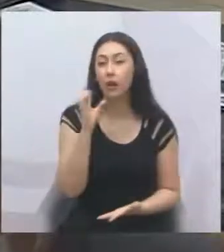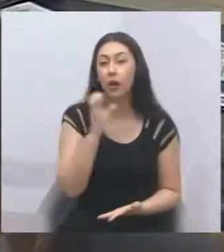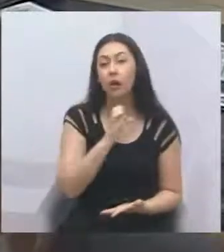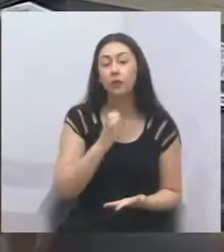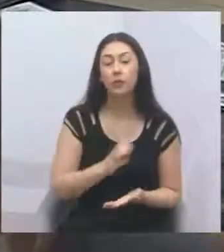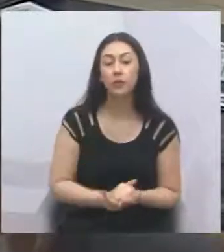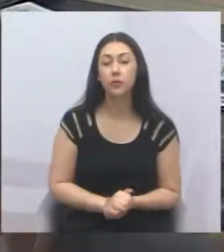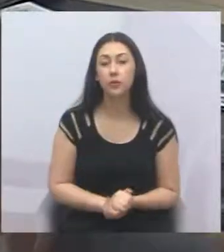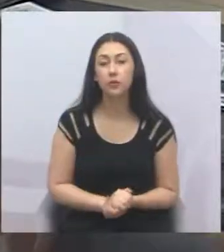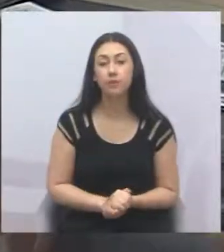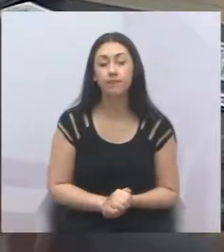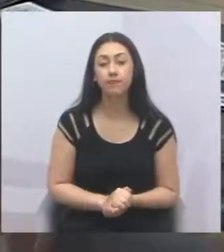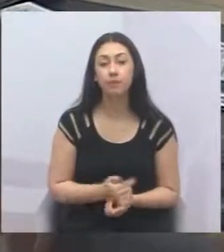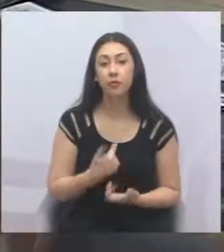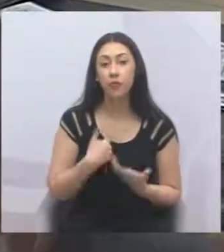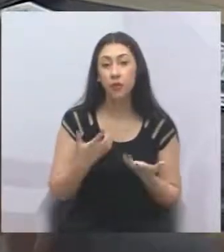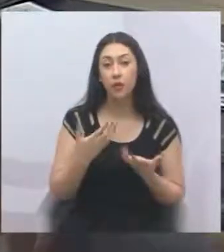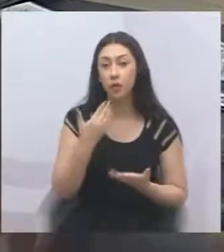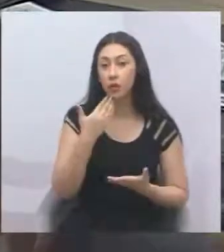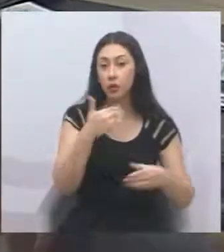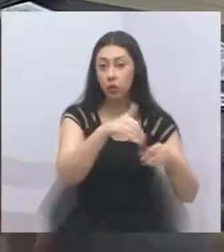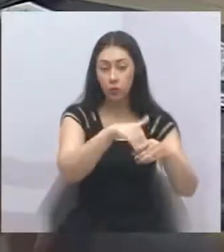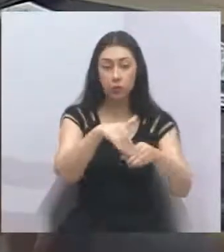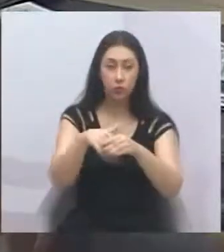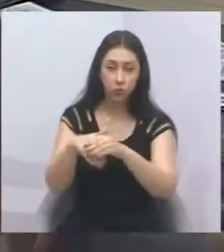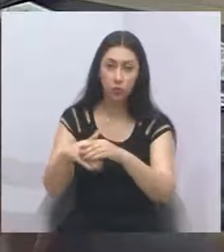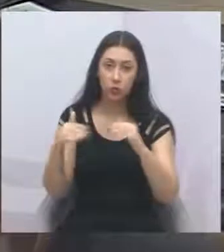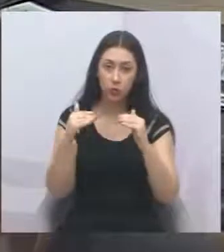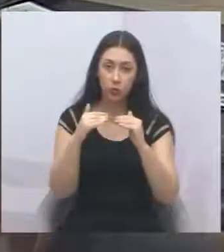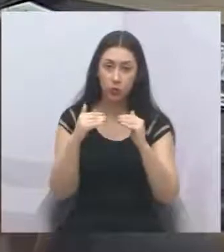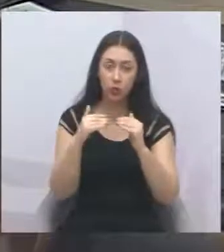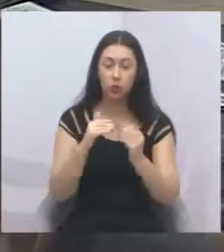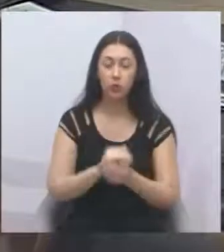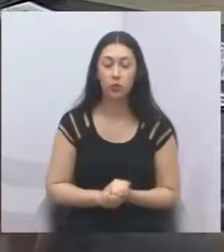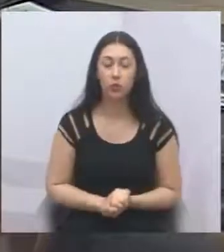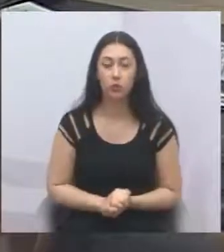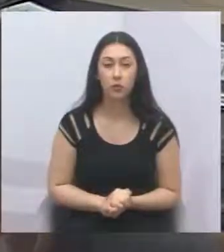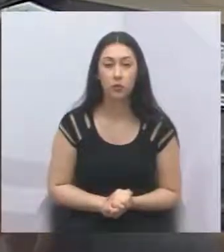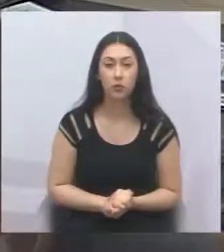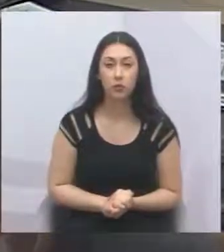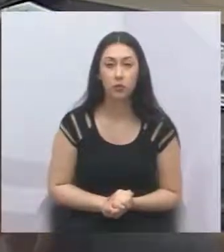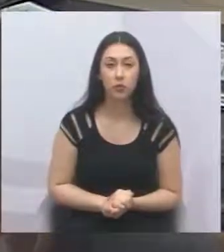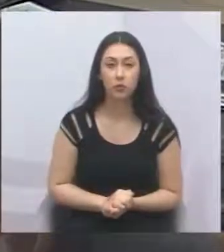rápido. Então, quero pedir o voto dos vereadores favoráveis.